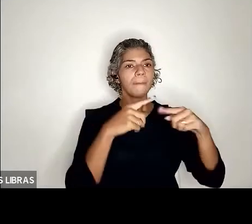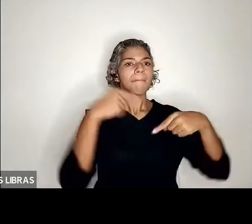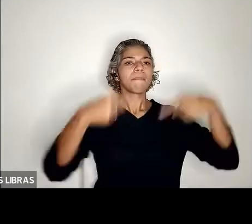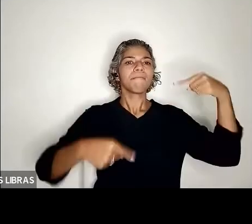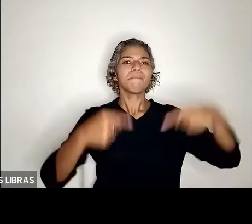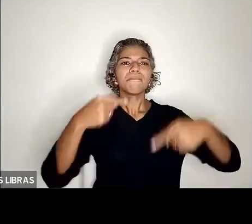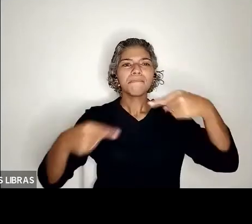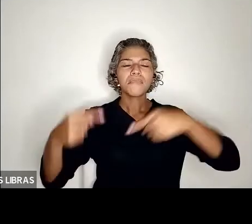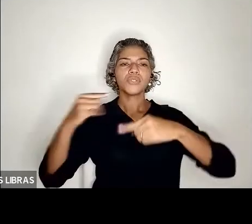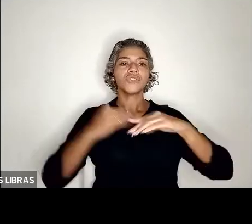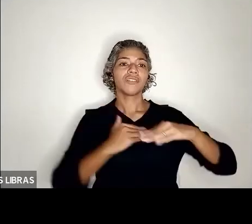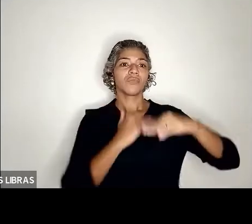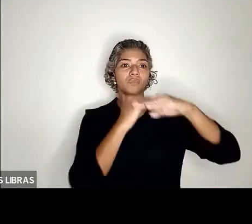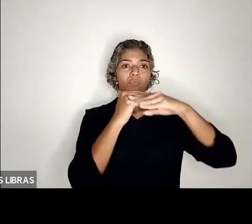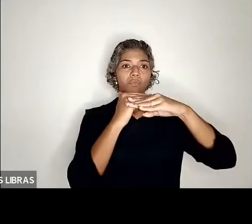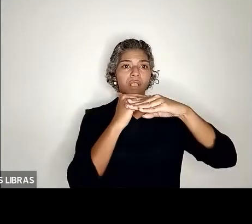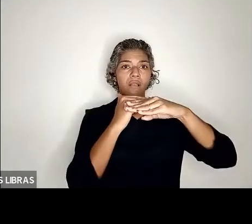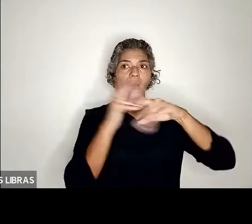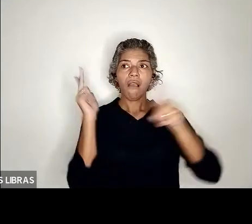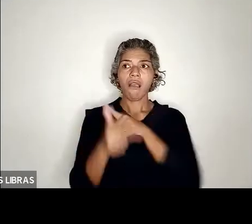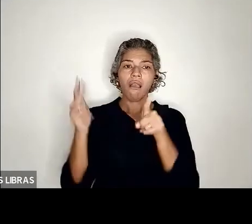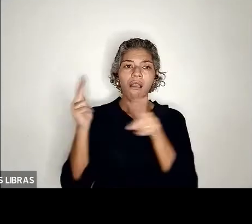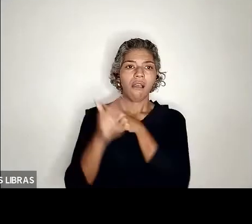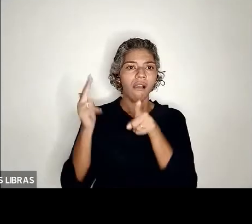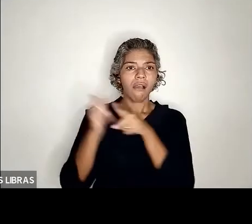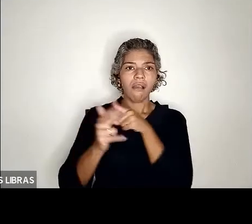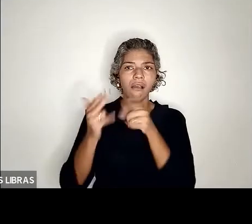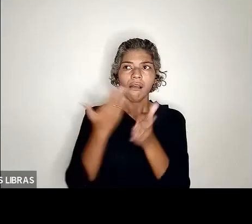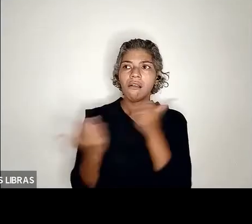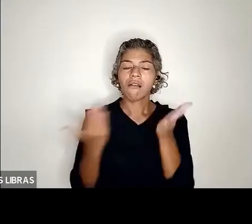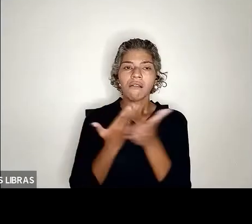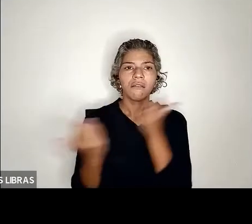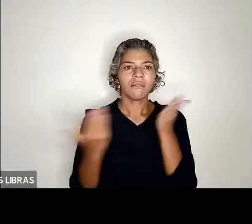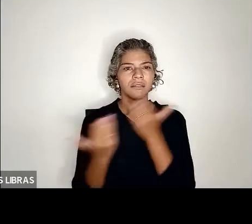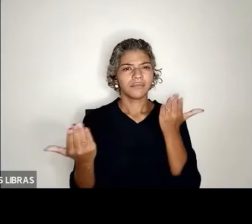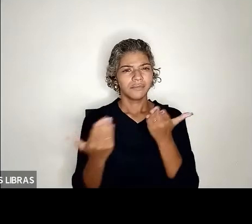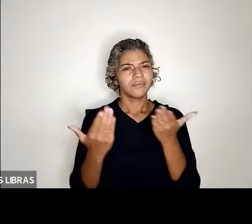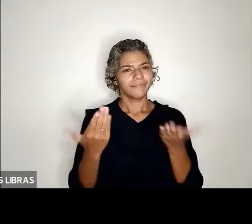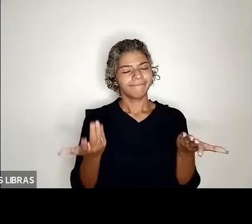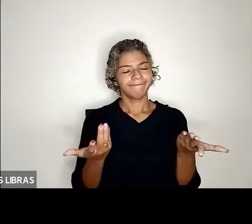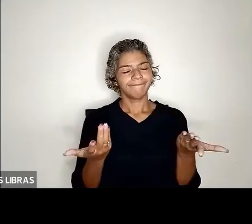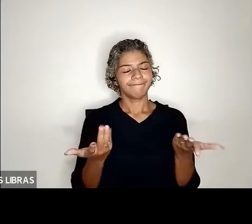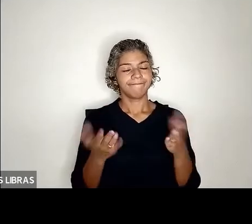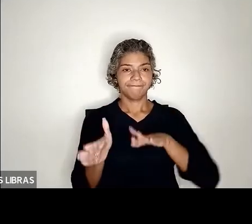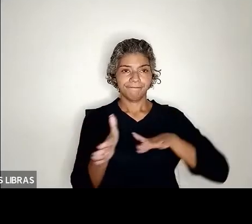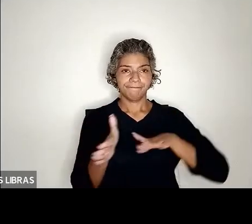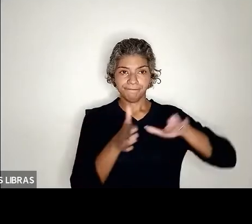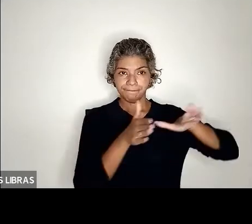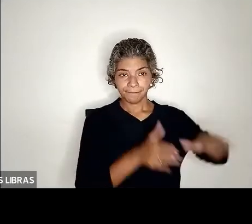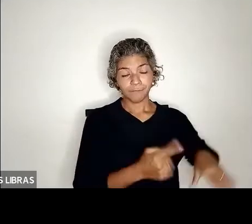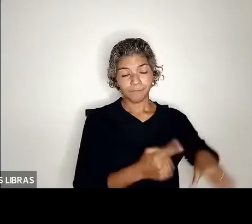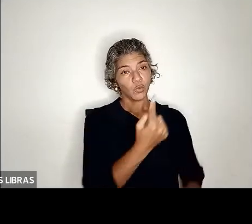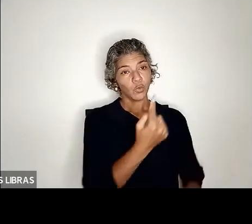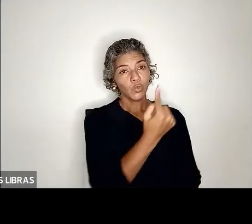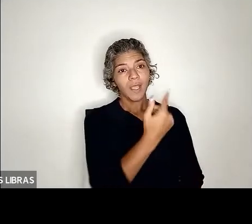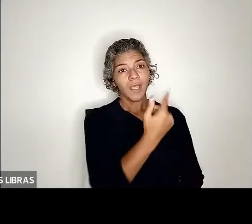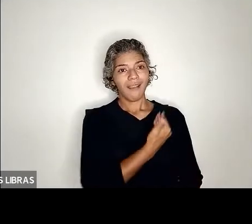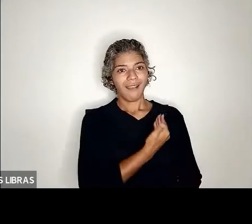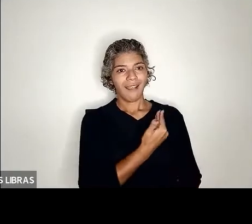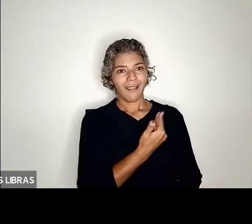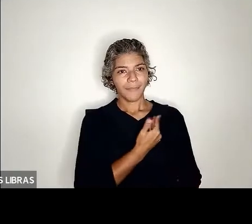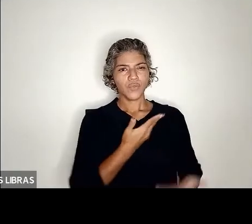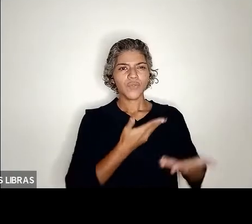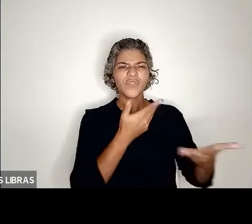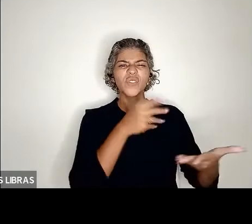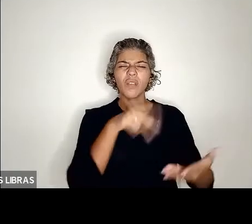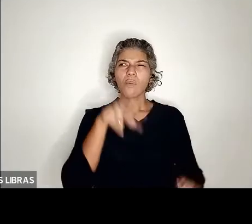barrancos construímos na nova república. Então, esse contexto, né, leva essa colega a nos convocar, e me lembro que isso era uma sexta-feira,